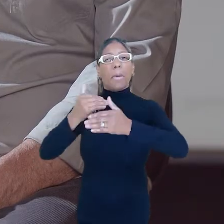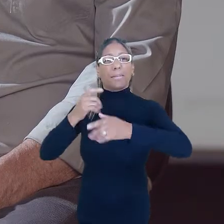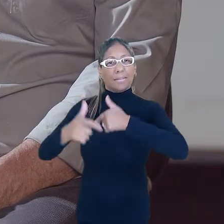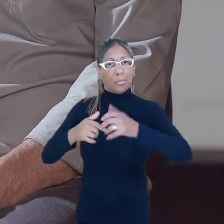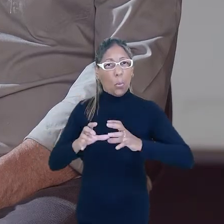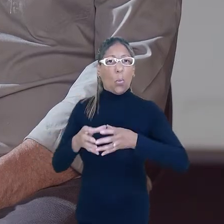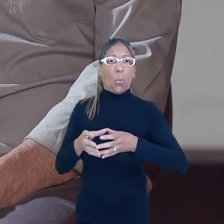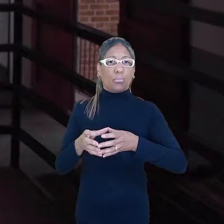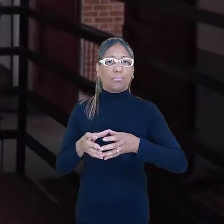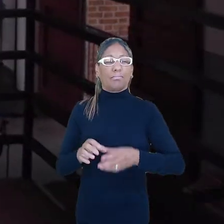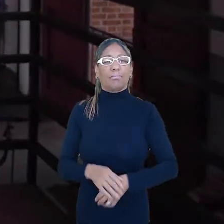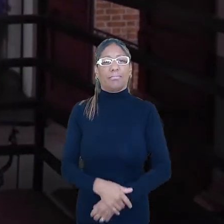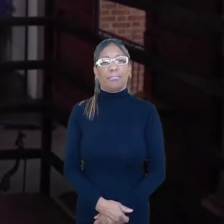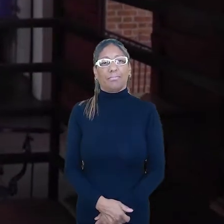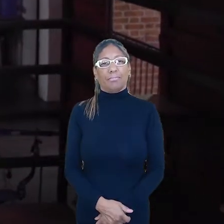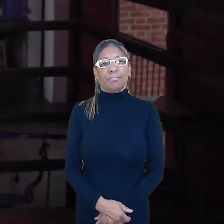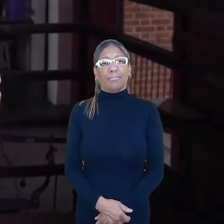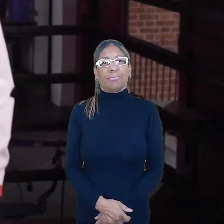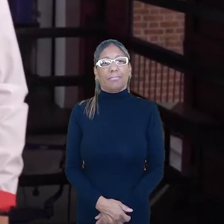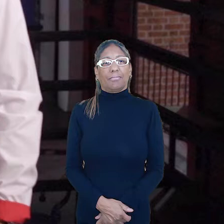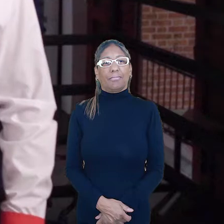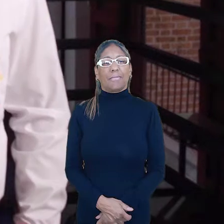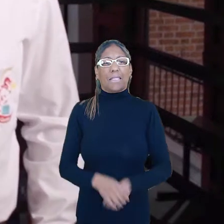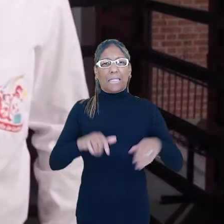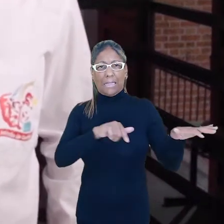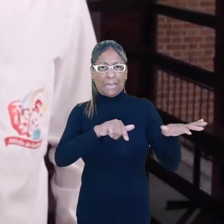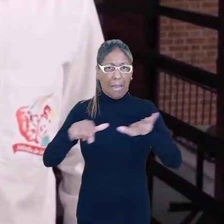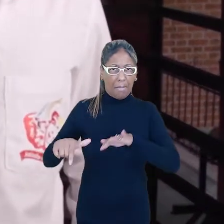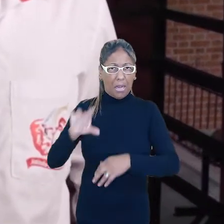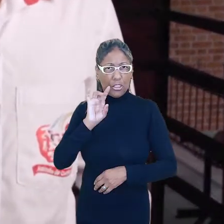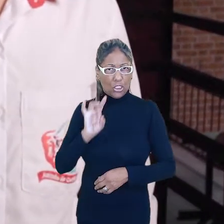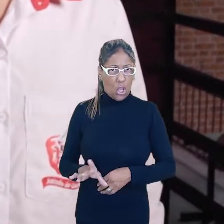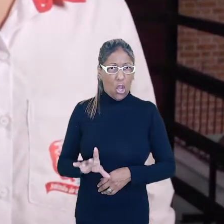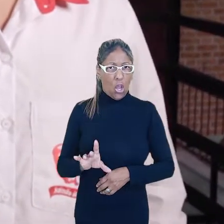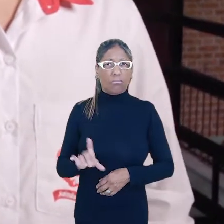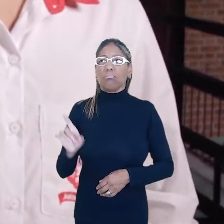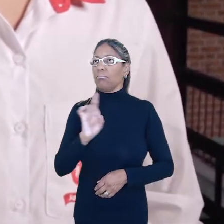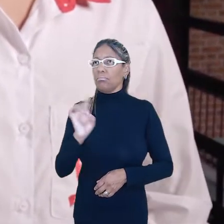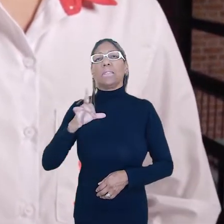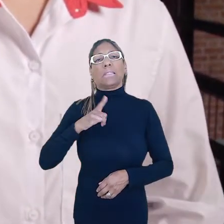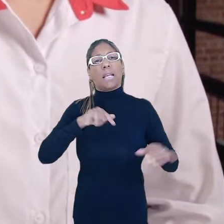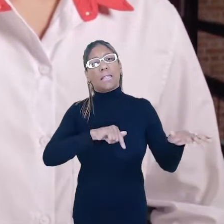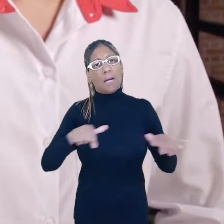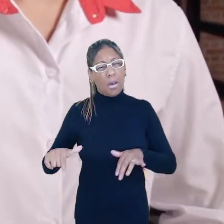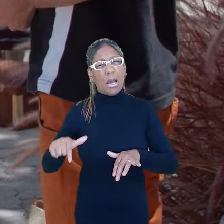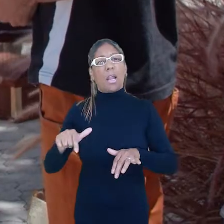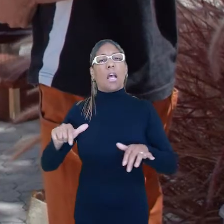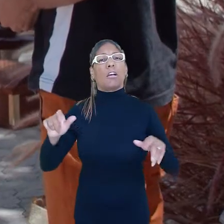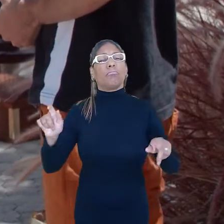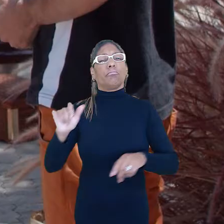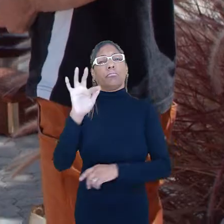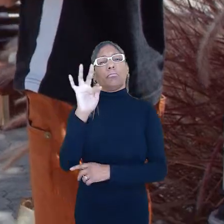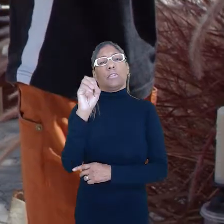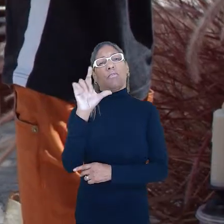conforme vão trabalhando com a gente, né? Mulher e homem sorrindo. Mas não é só a Semana das Monções que existe. Existe também a Semana do Folclore, a Semana